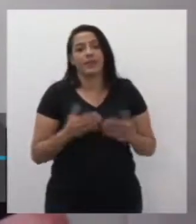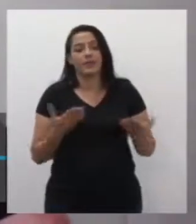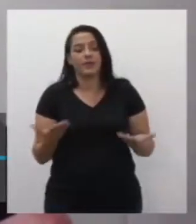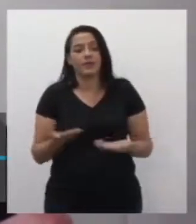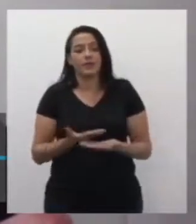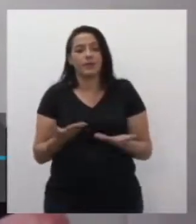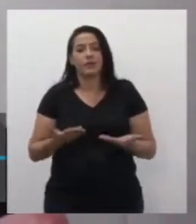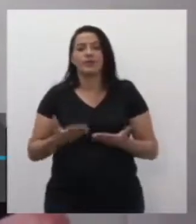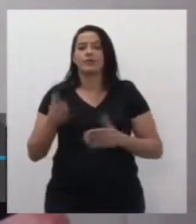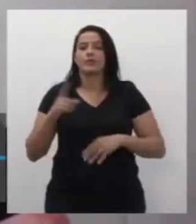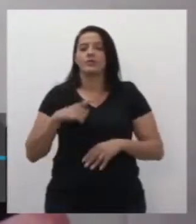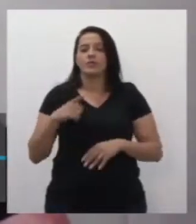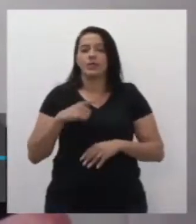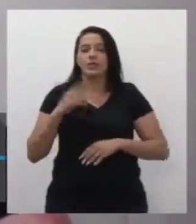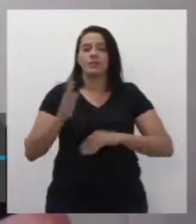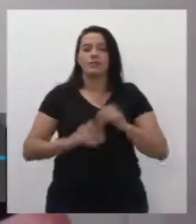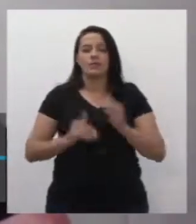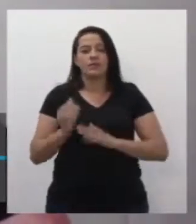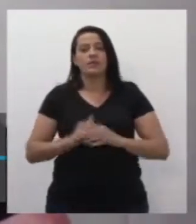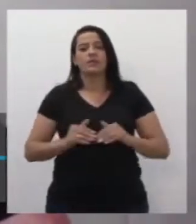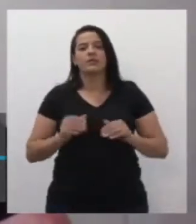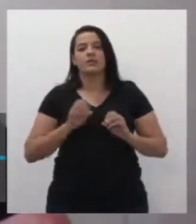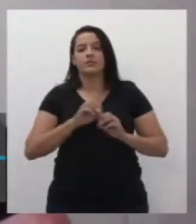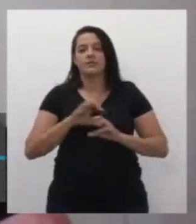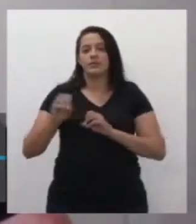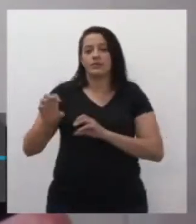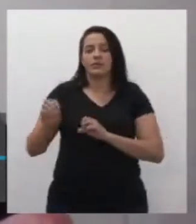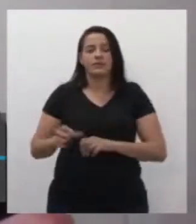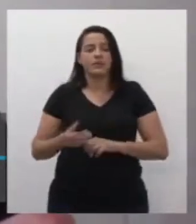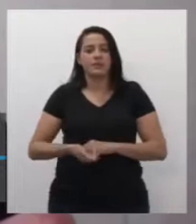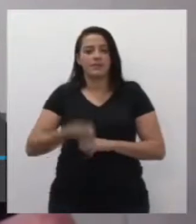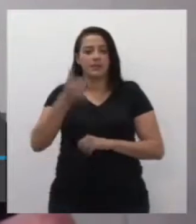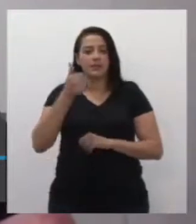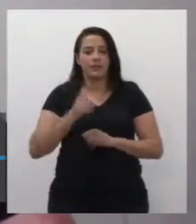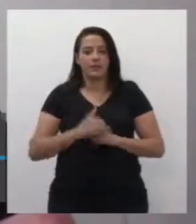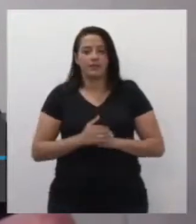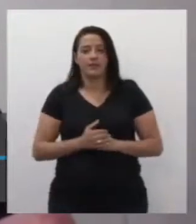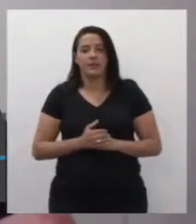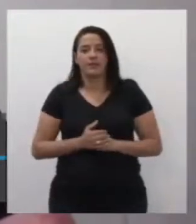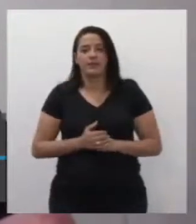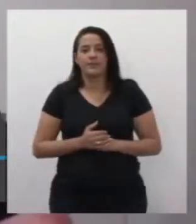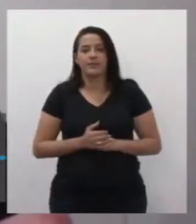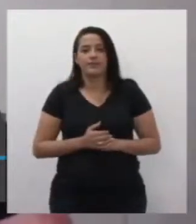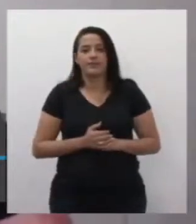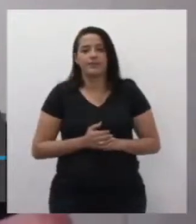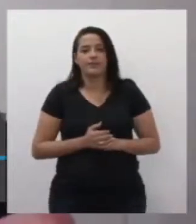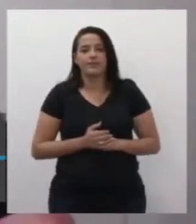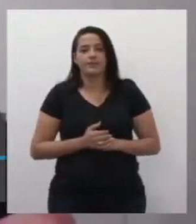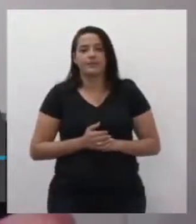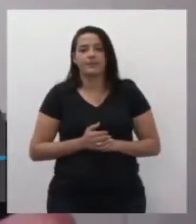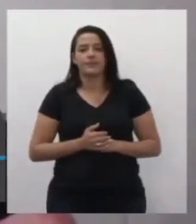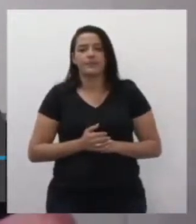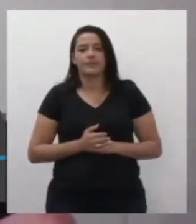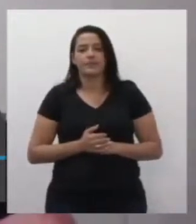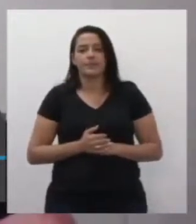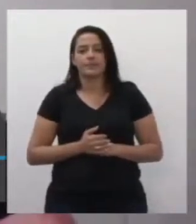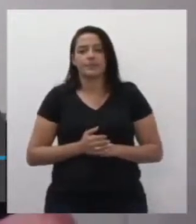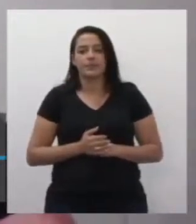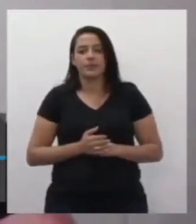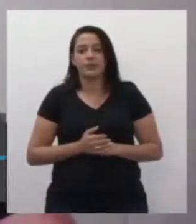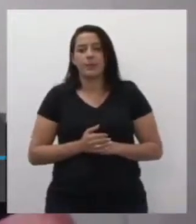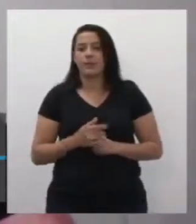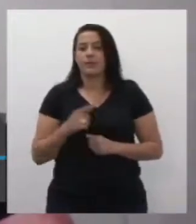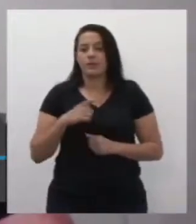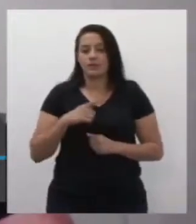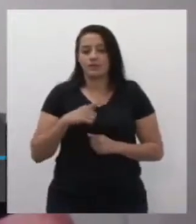metodologia ativa que é potencializada pelo ensino híbrido, né? E a gente tem também, na